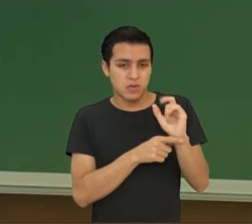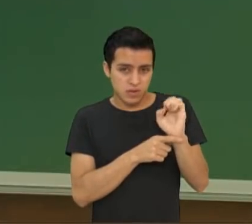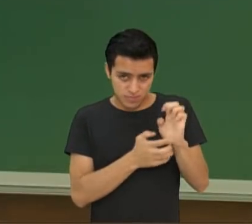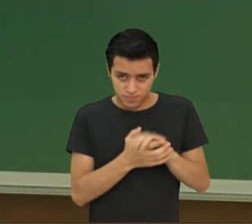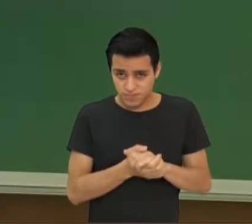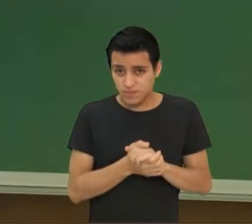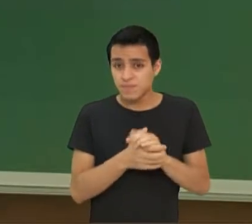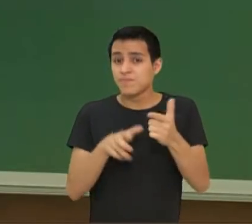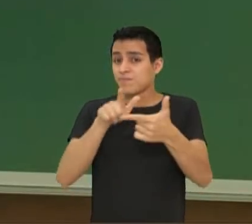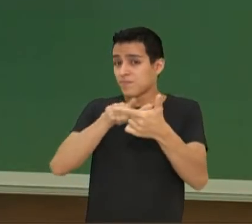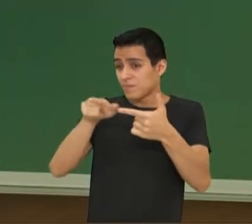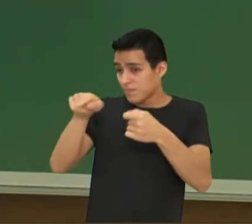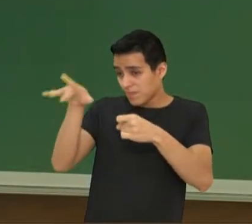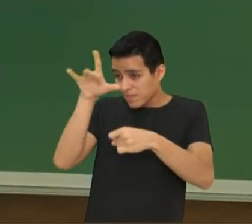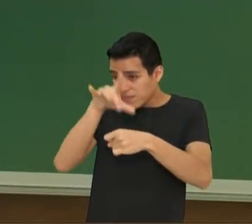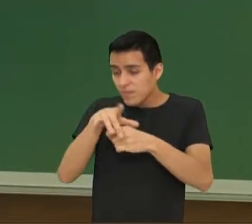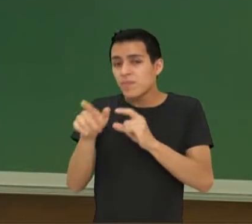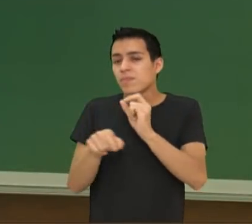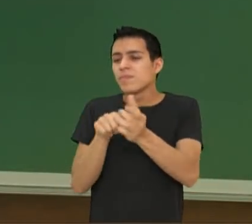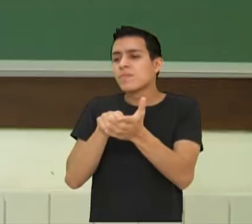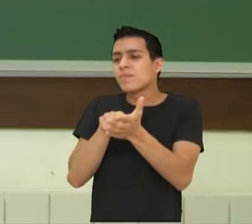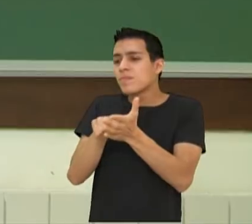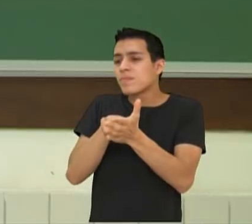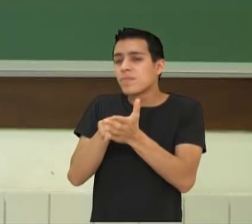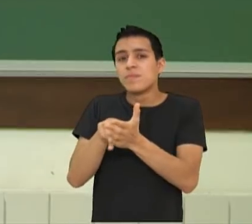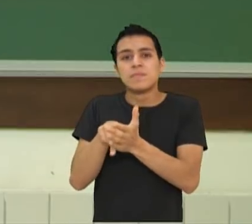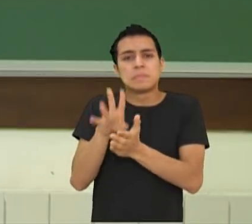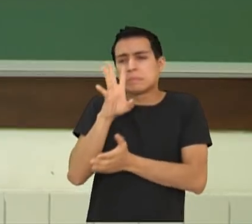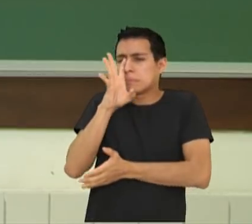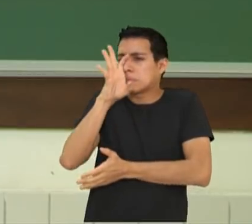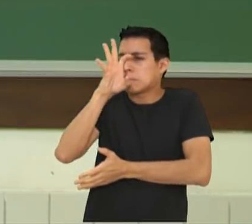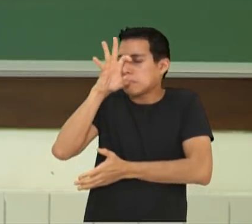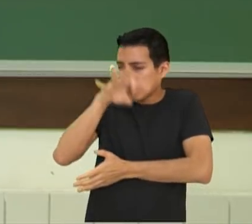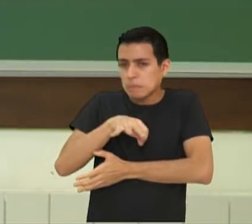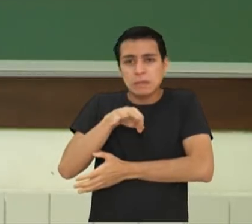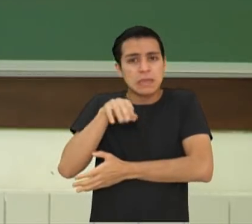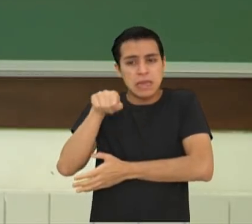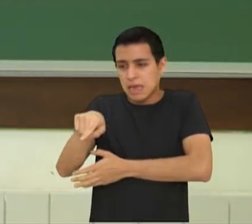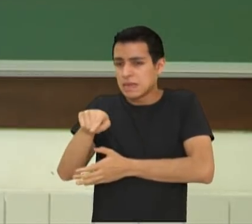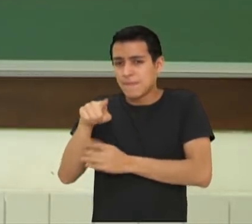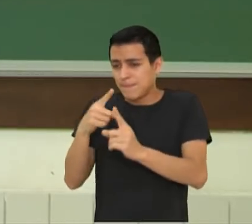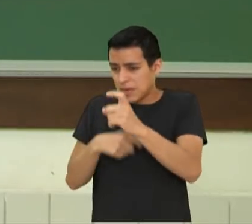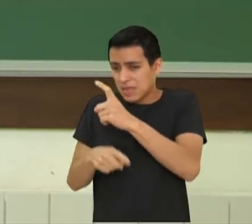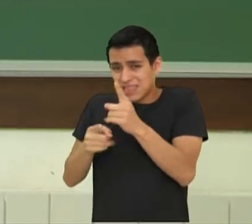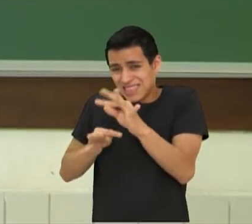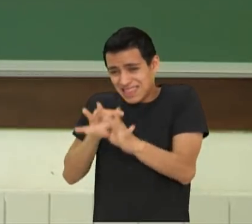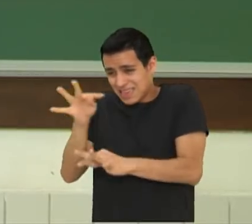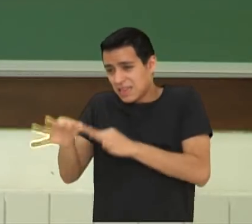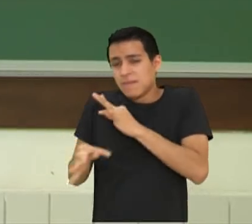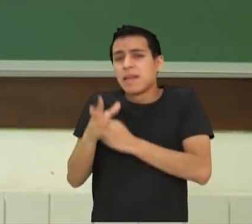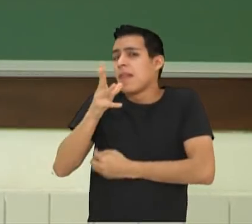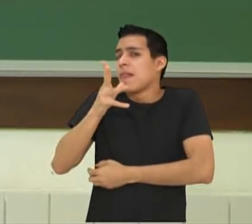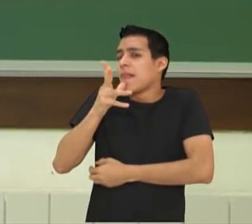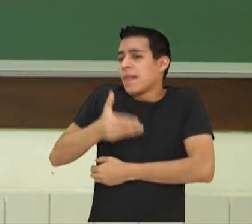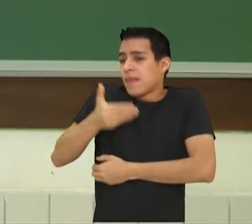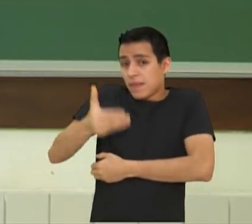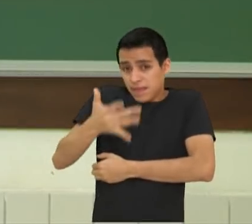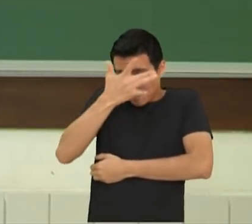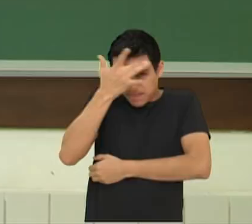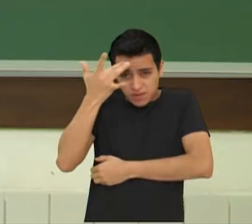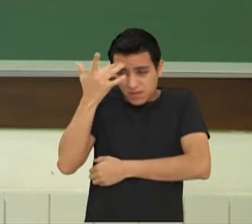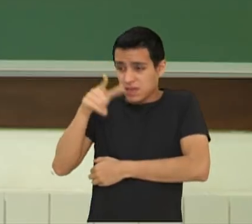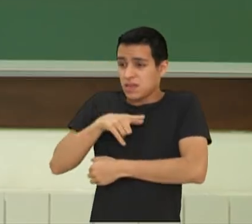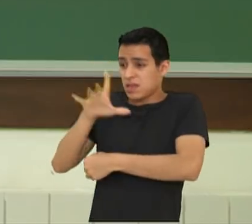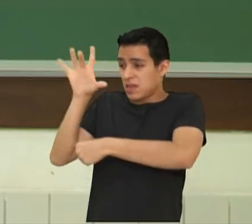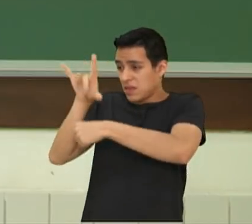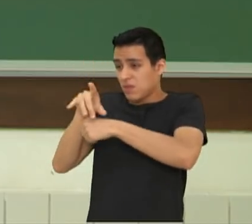problema dessa doença é que a bactéria ela é bastante teimosa. Então, o tratamento ele é muito longo. Uma pessoa diagnosticada